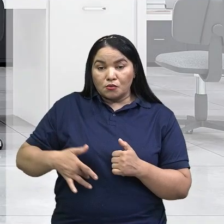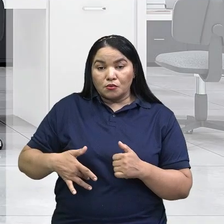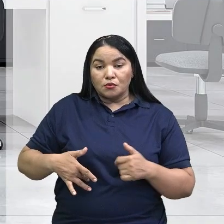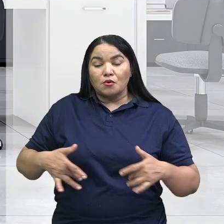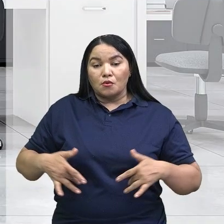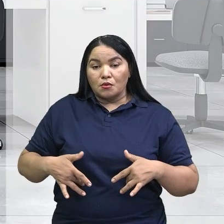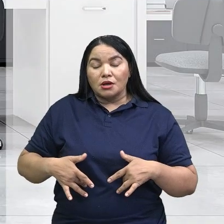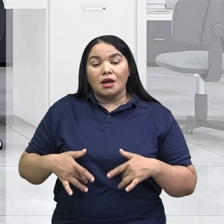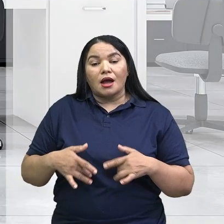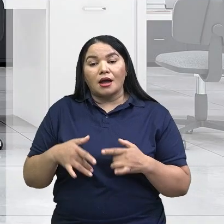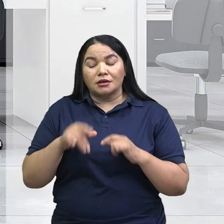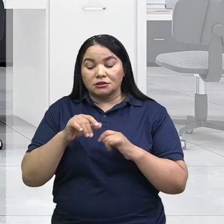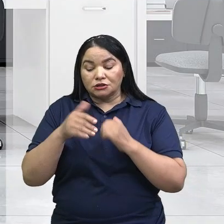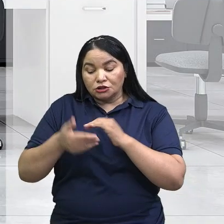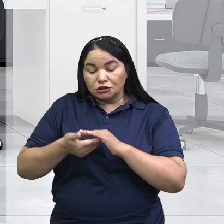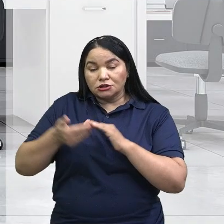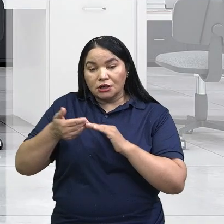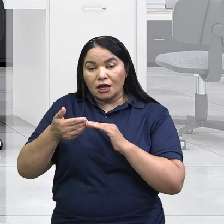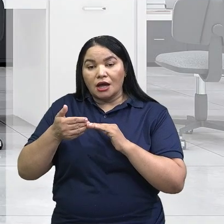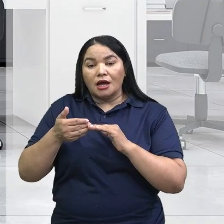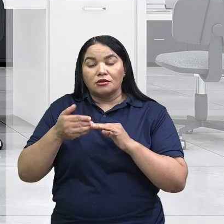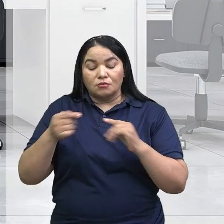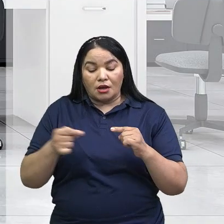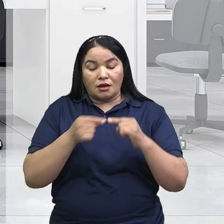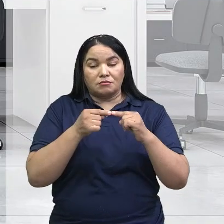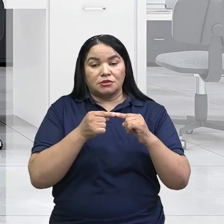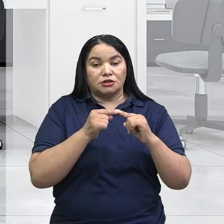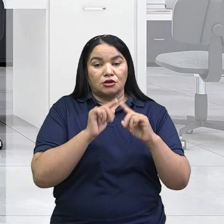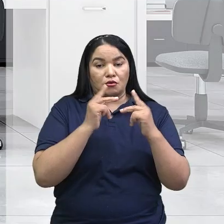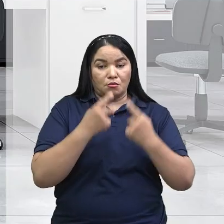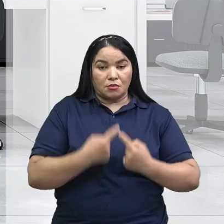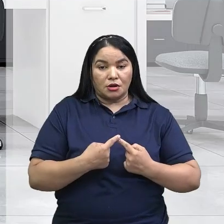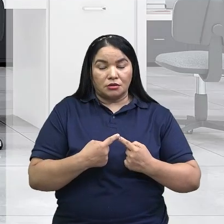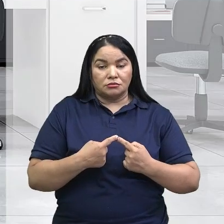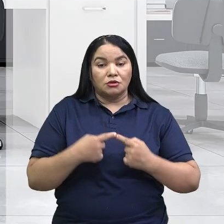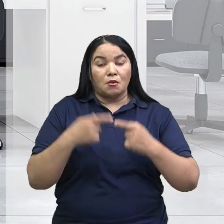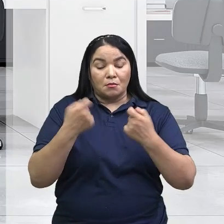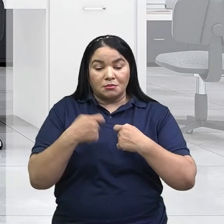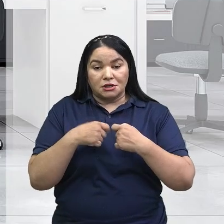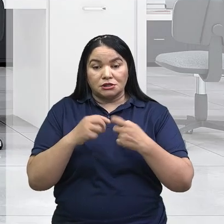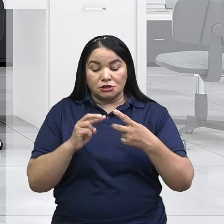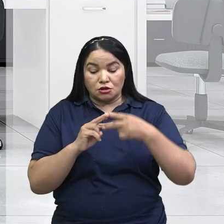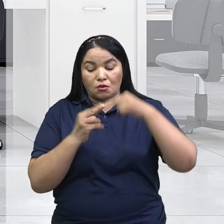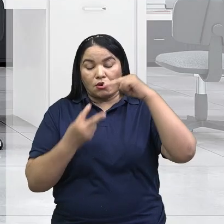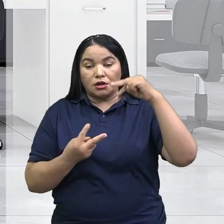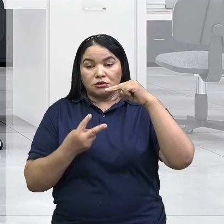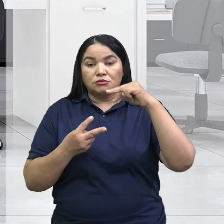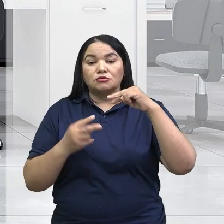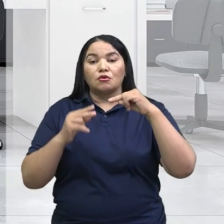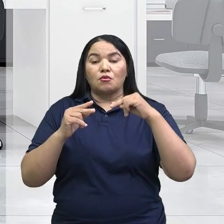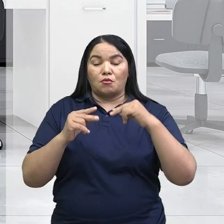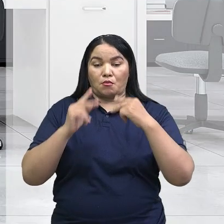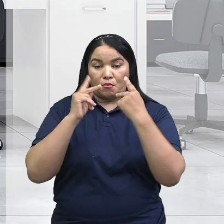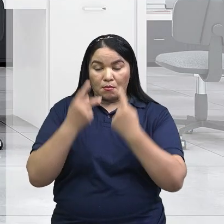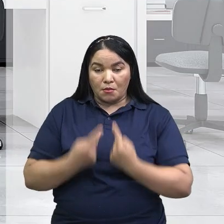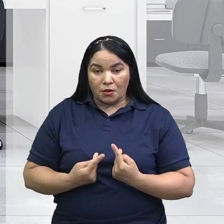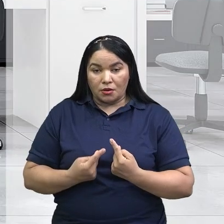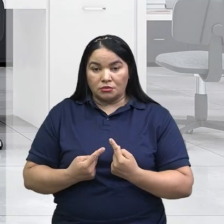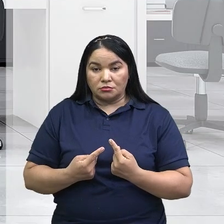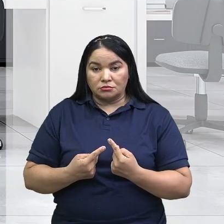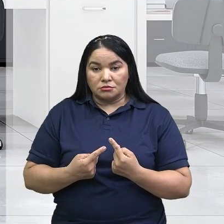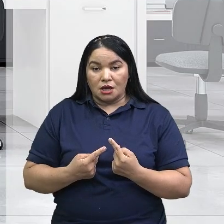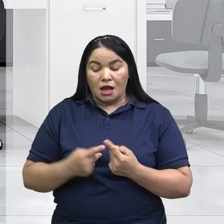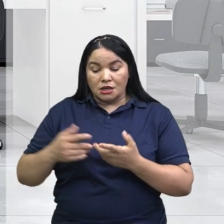um humano, ele tenha uma aceitação, ou seja, aquele organismo humano que vai receber aquele rim de um outro animal, ele não